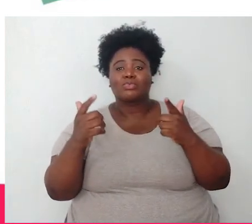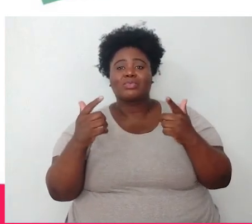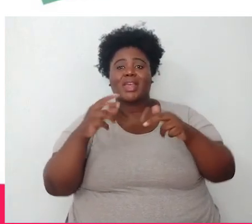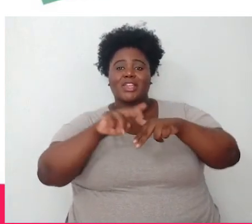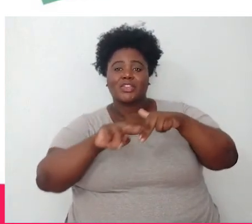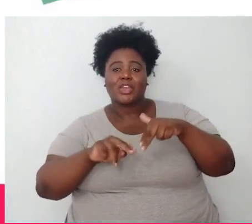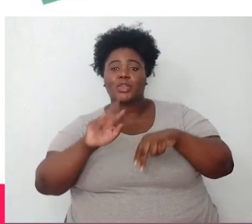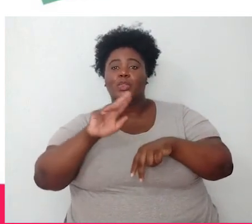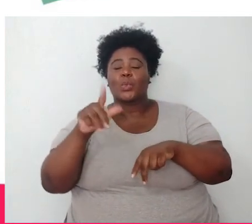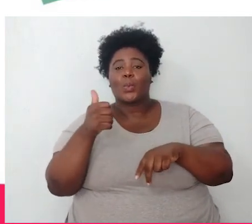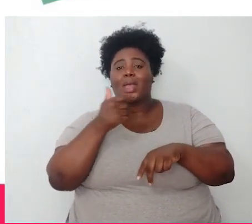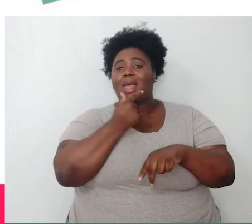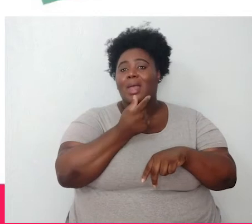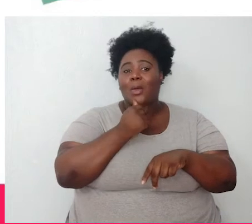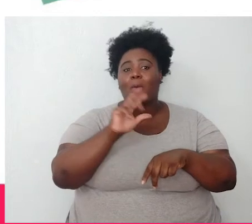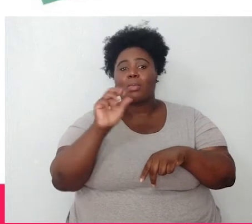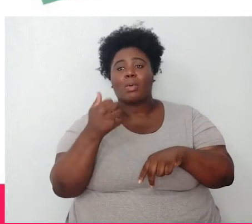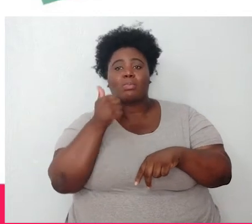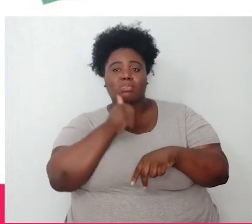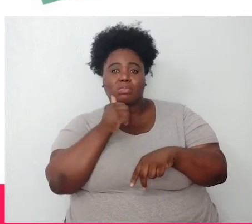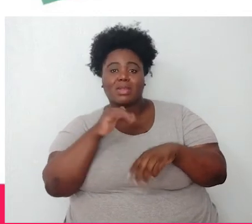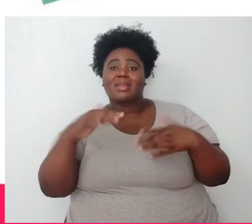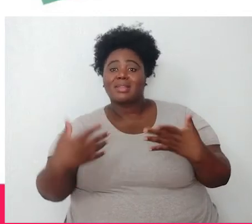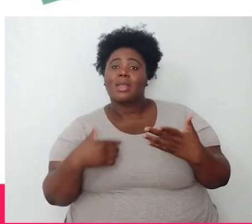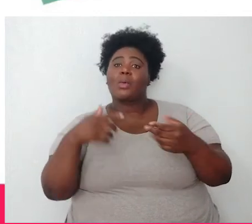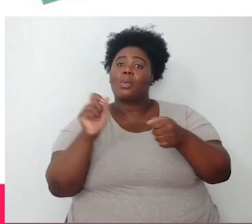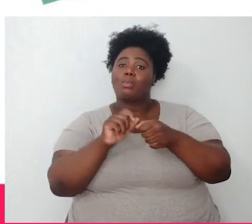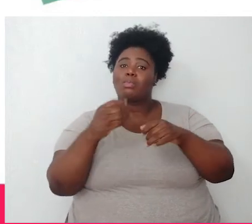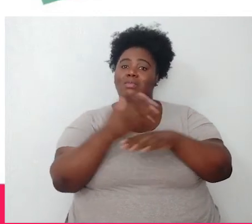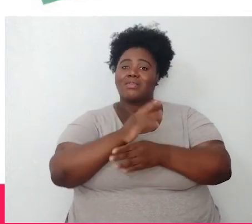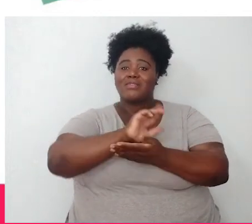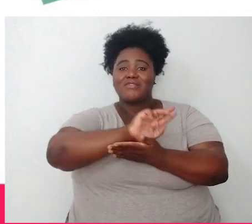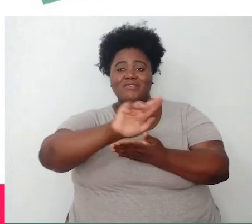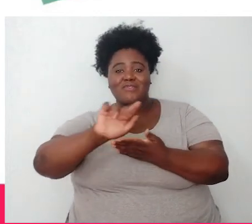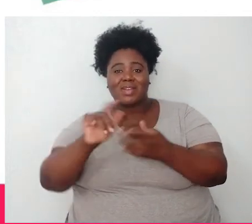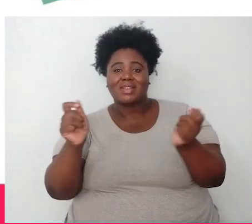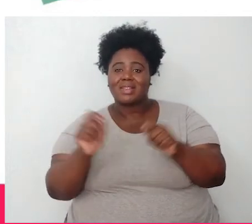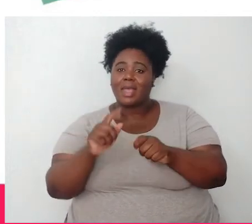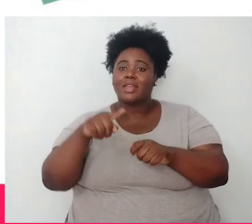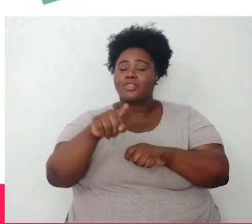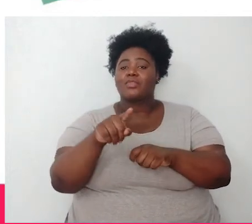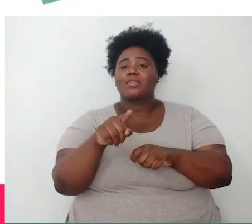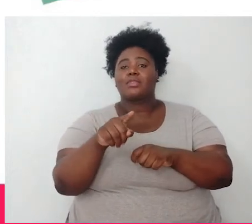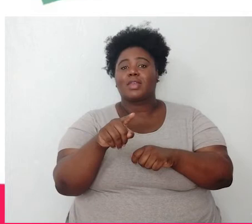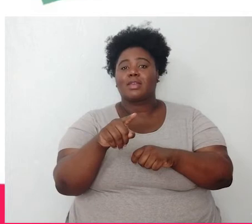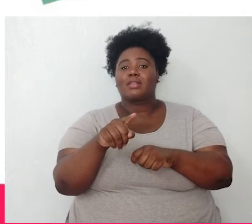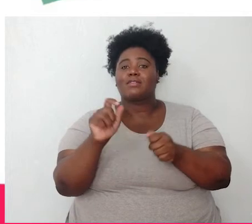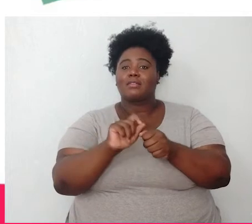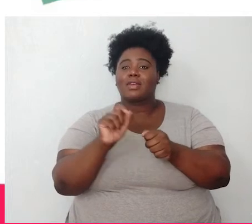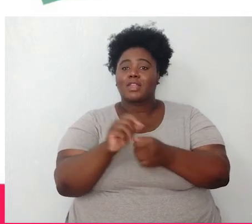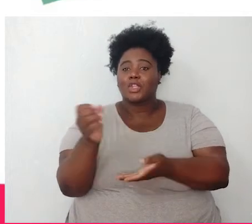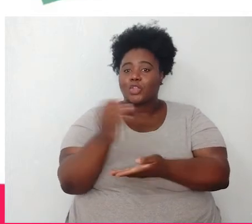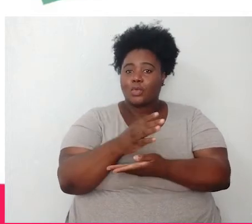nem masculina nem feminina. E aí entram várias possibilidades de você renascer. Eu acho que o